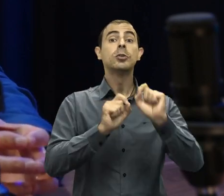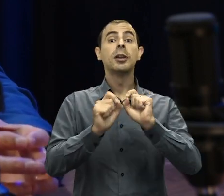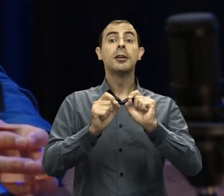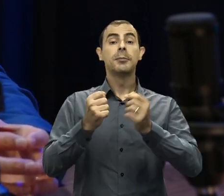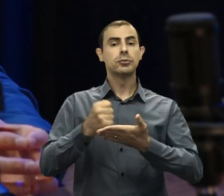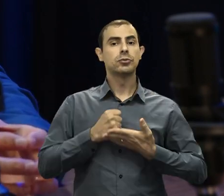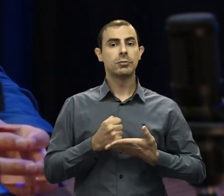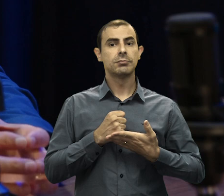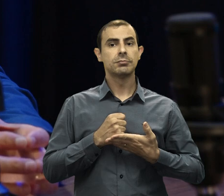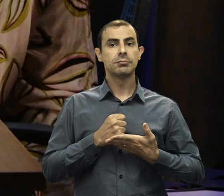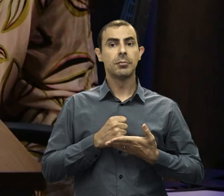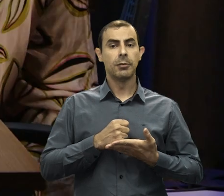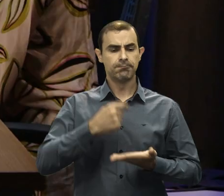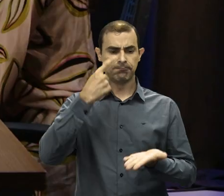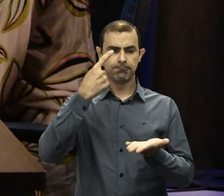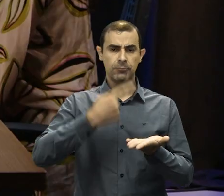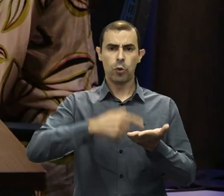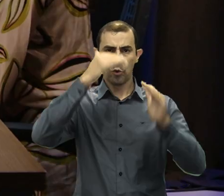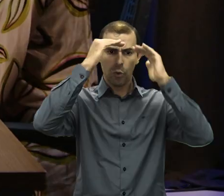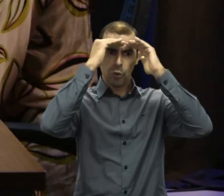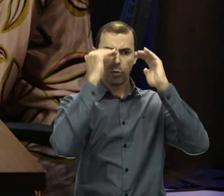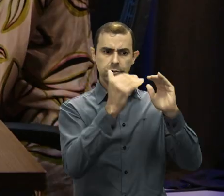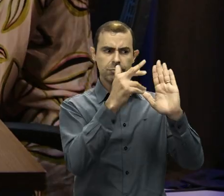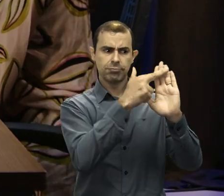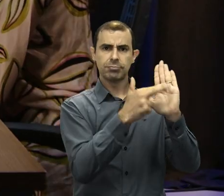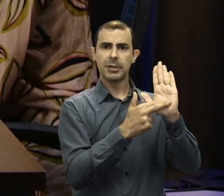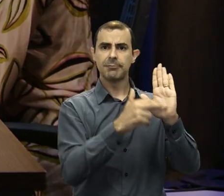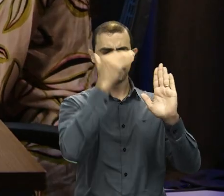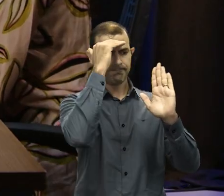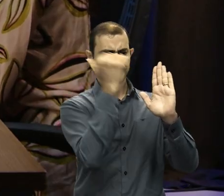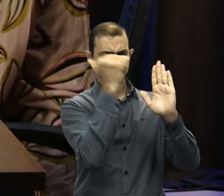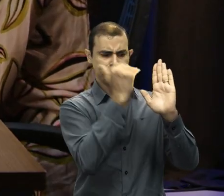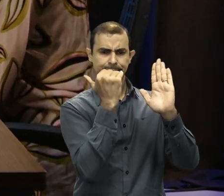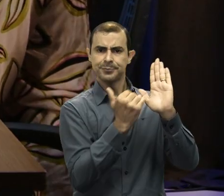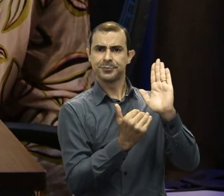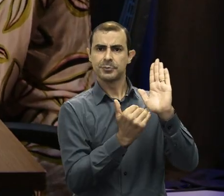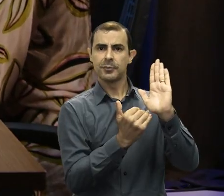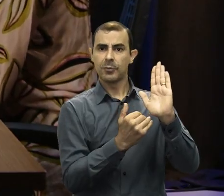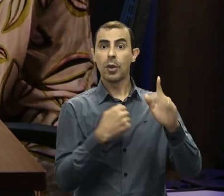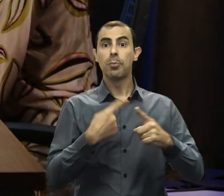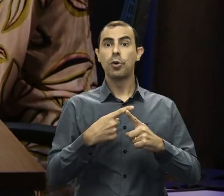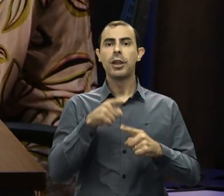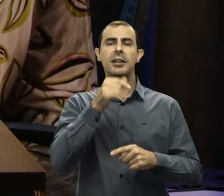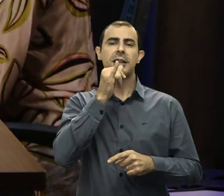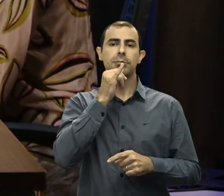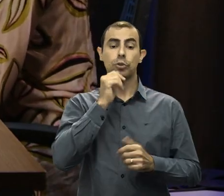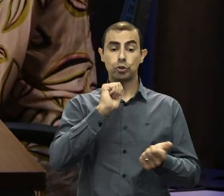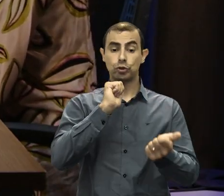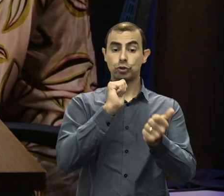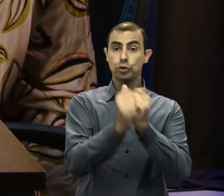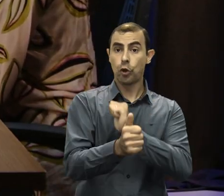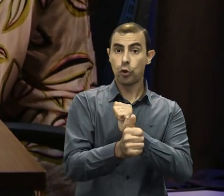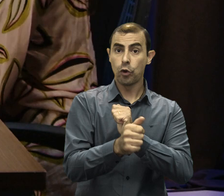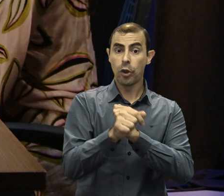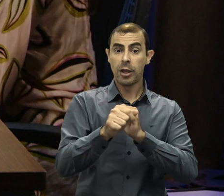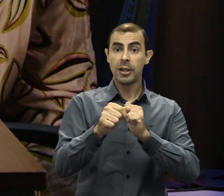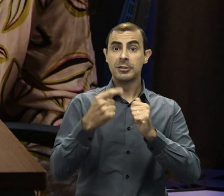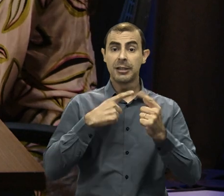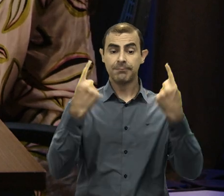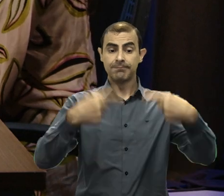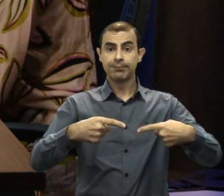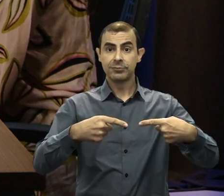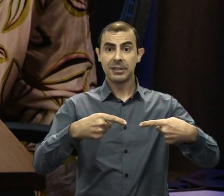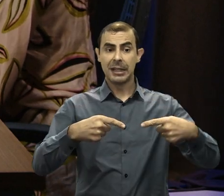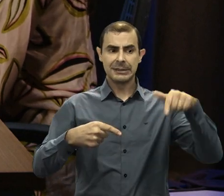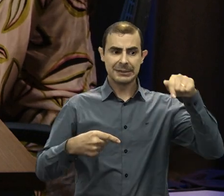ajudou? Ser cumpridor de regulamento, de regra. Porque se o jogo está marcado às 7 e eu chego às